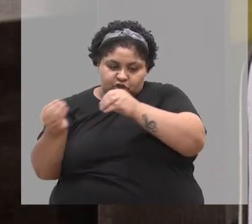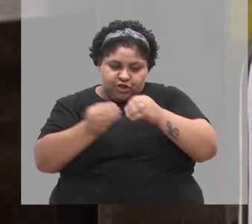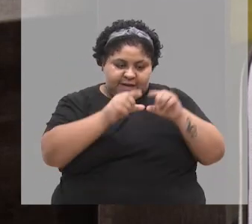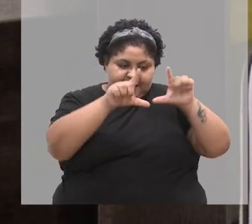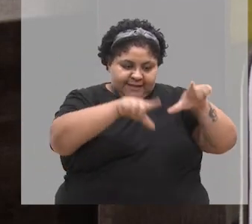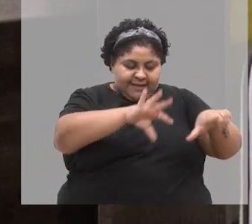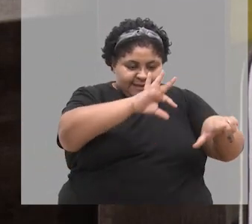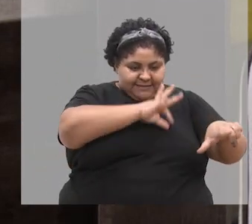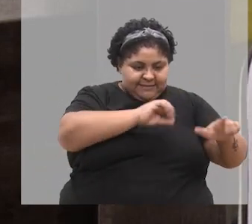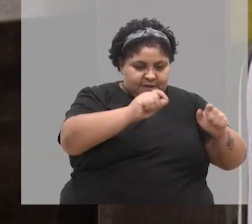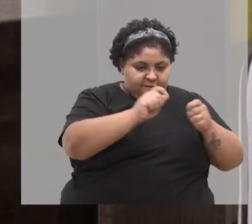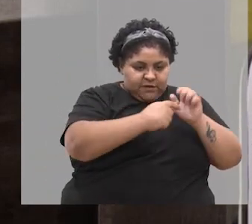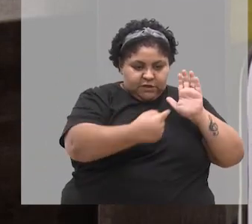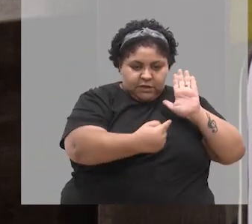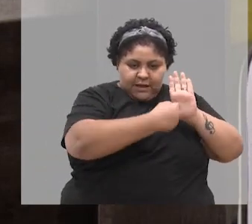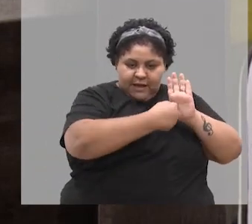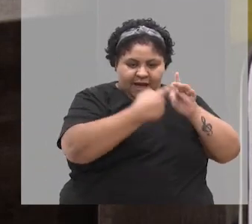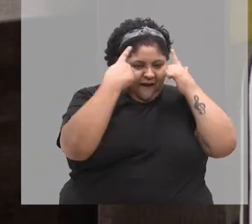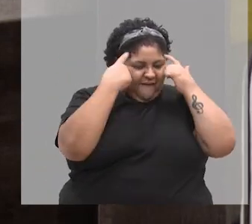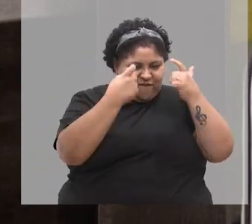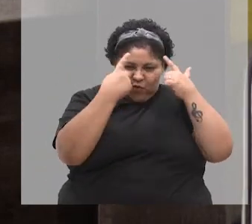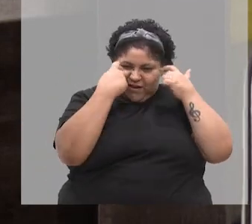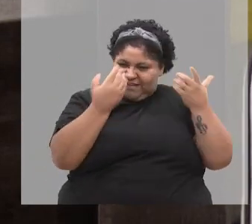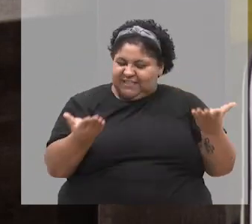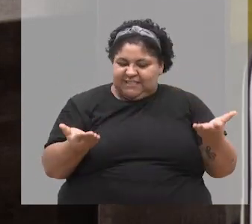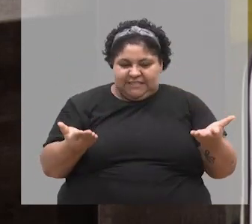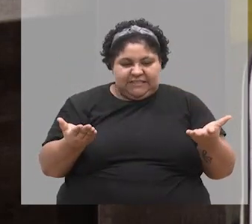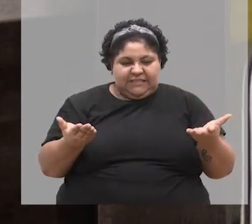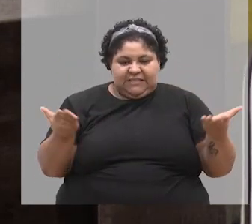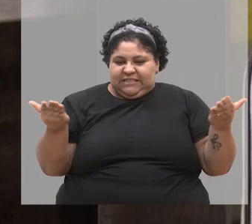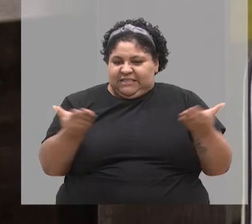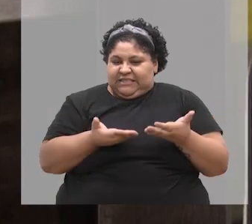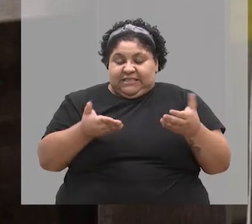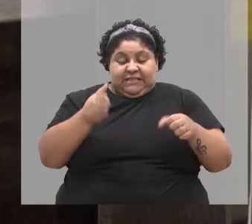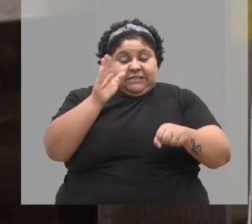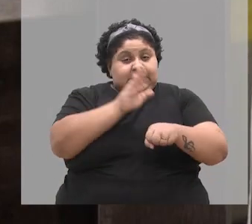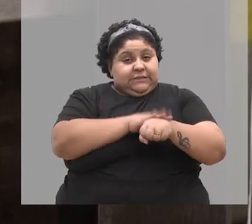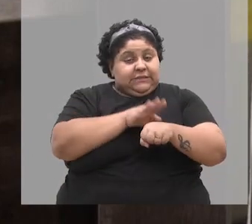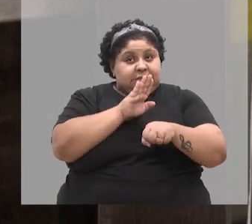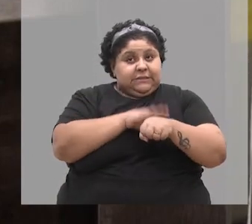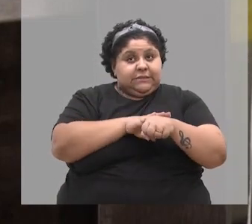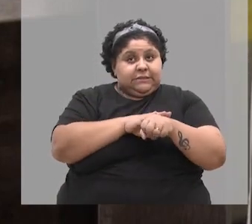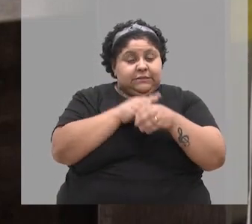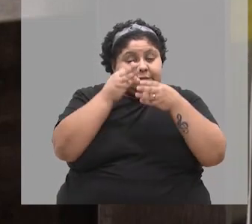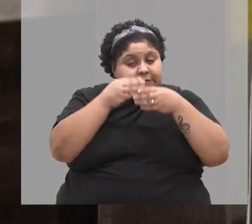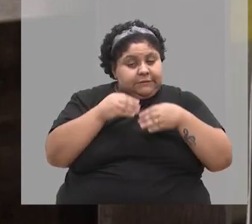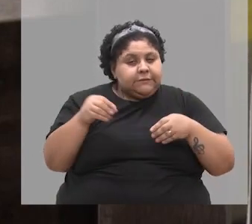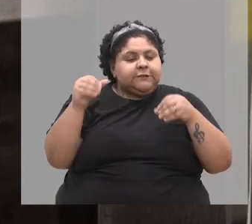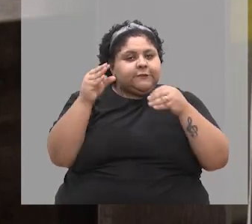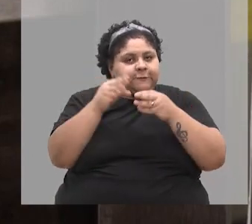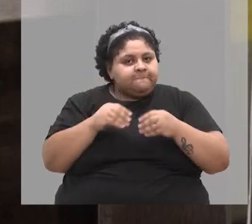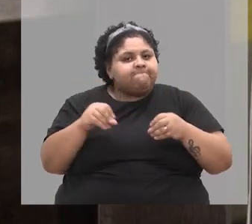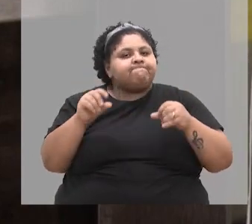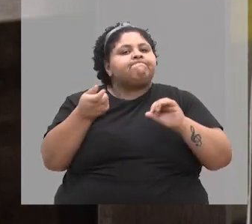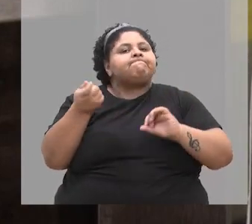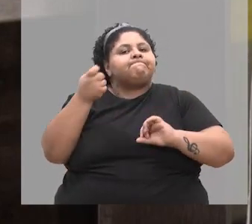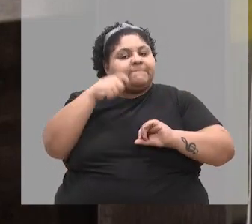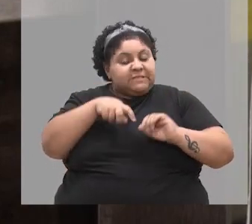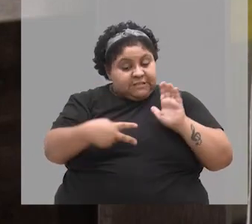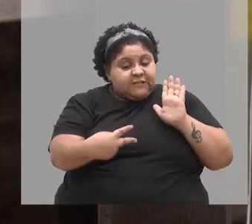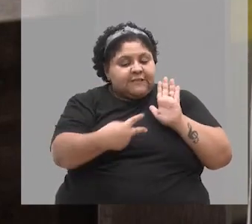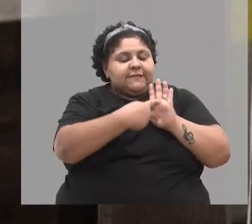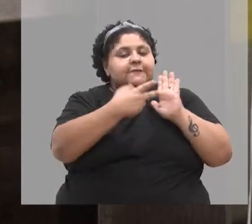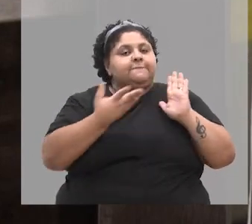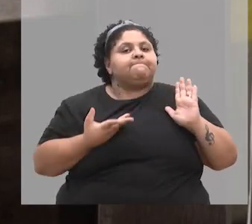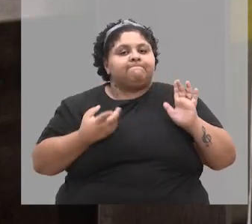boletim de ocorrência, ela vai porque a violência já chegou ao que a gente chama de um momento muito delicado, né? Que